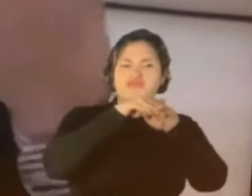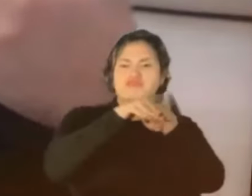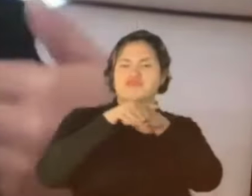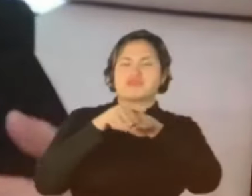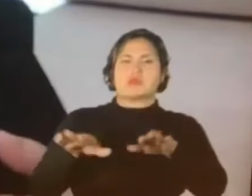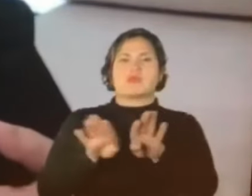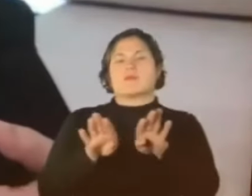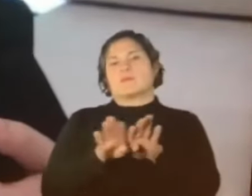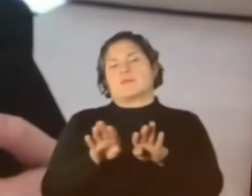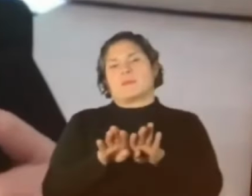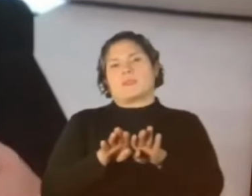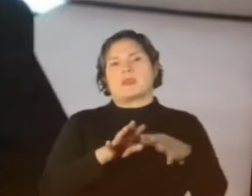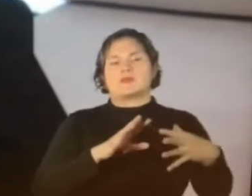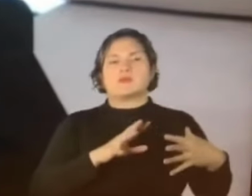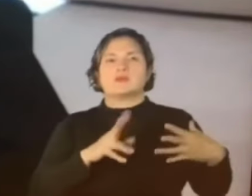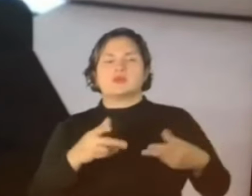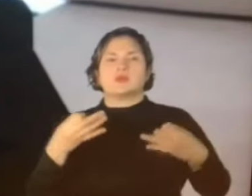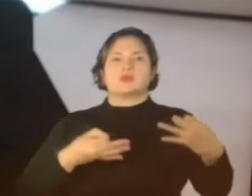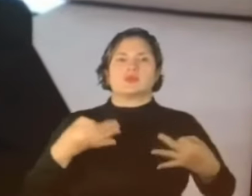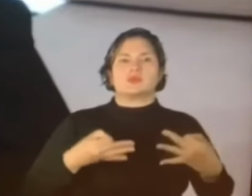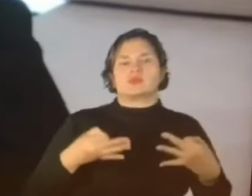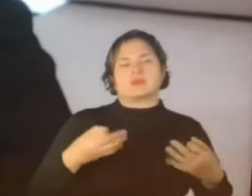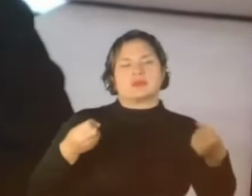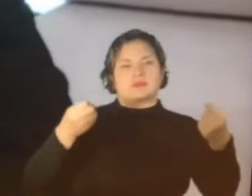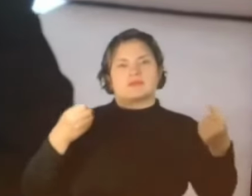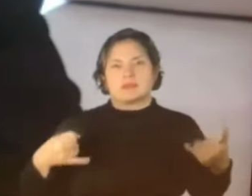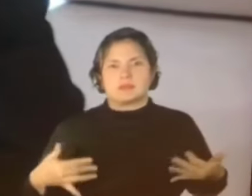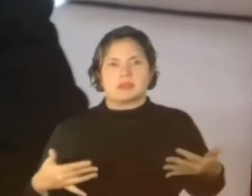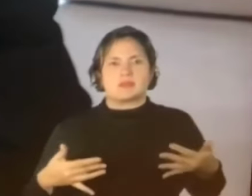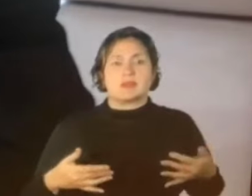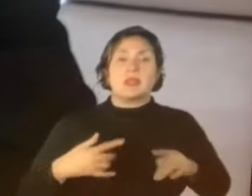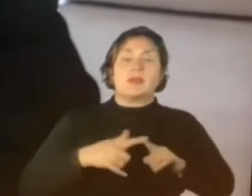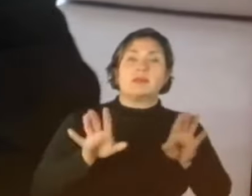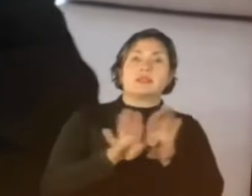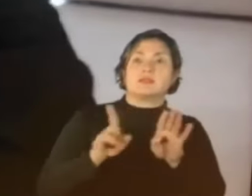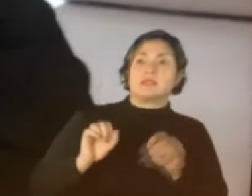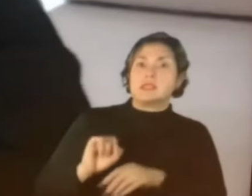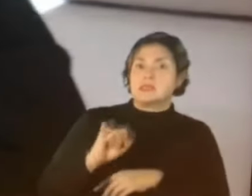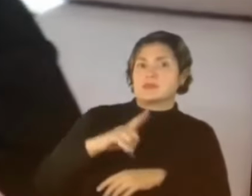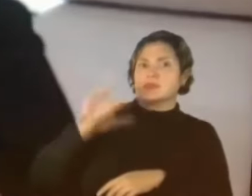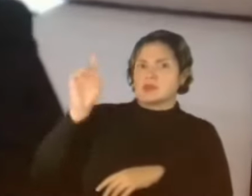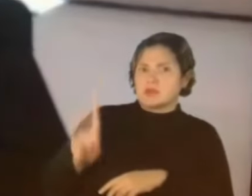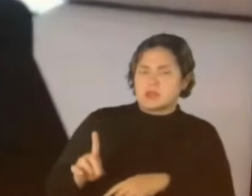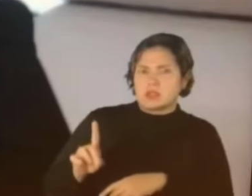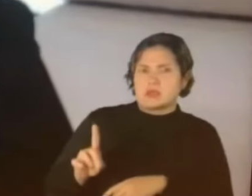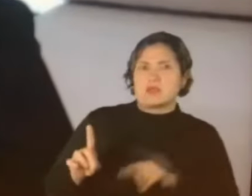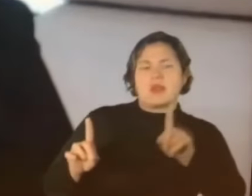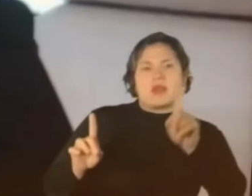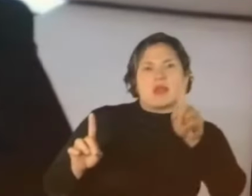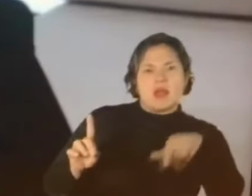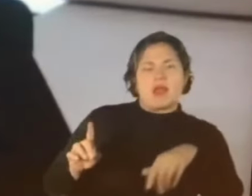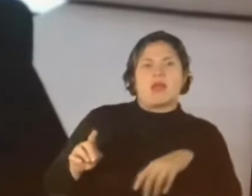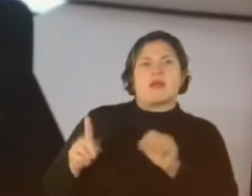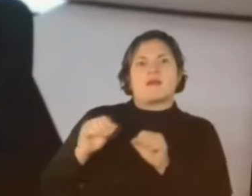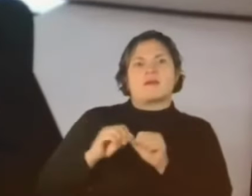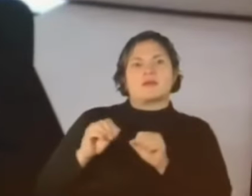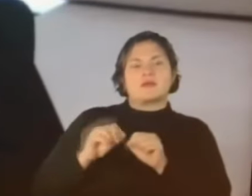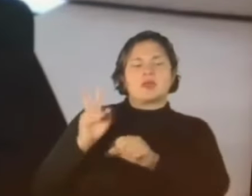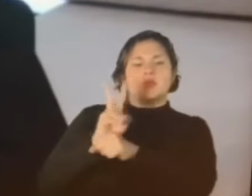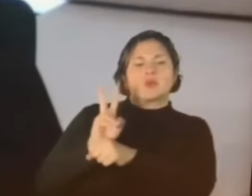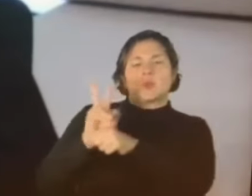sobre o judiciário que decide. E aí, se o direito ele passa a ser